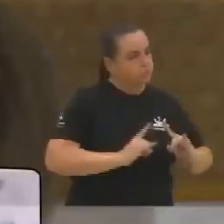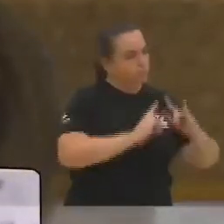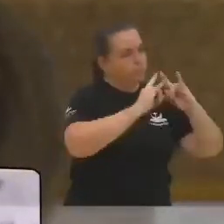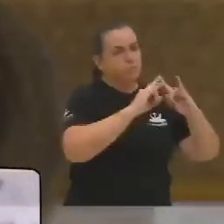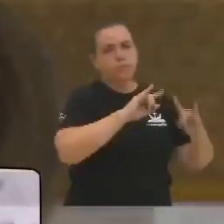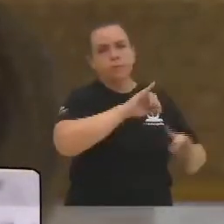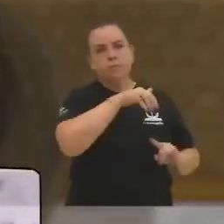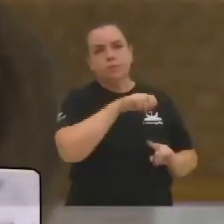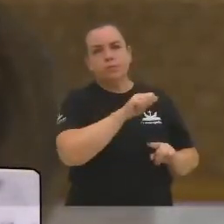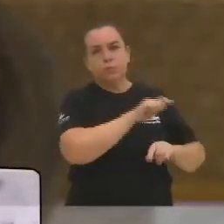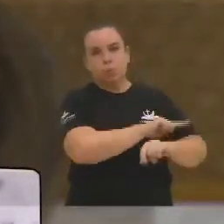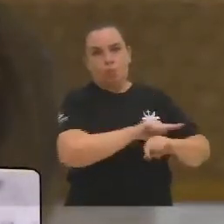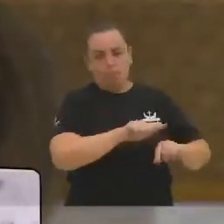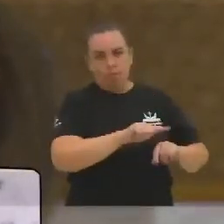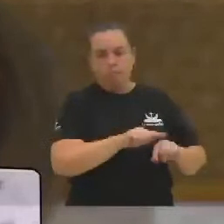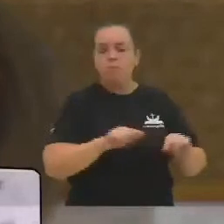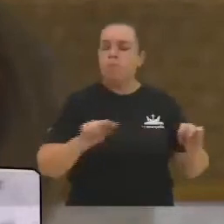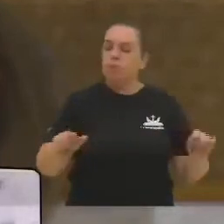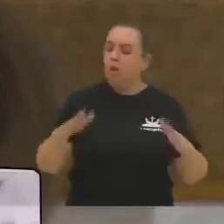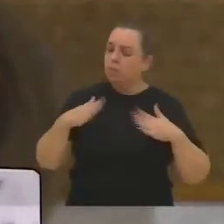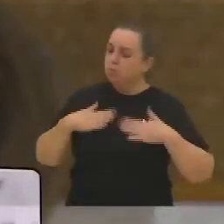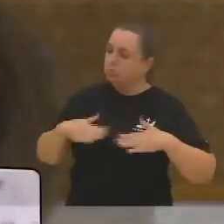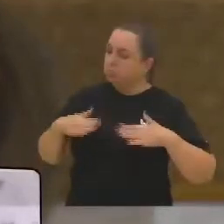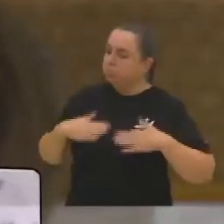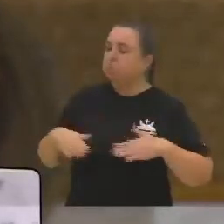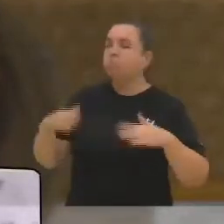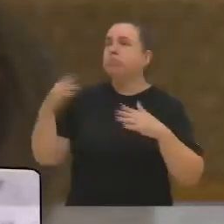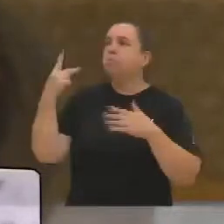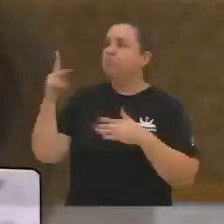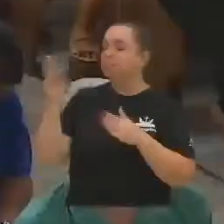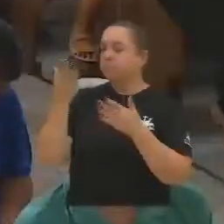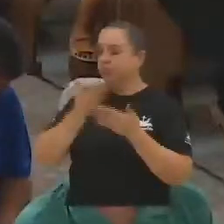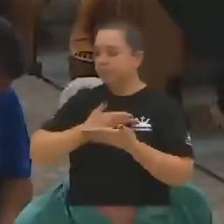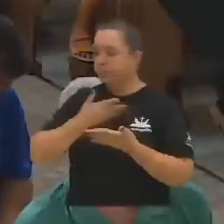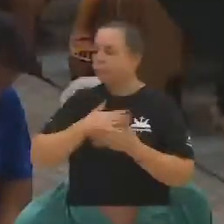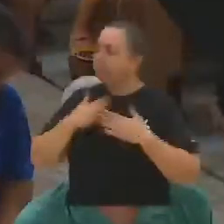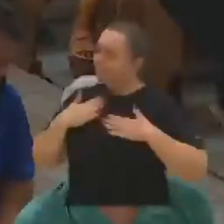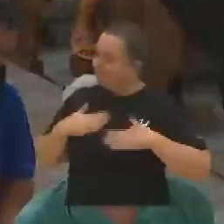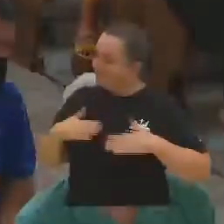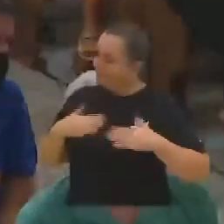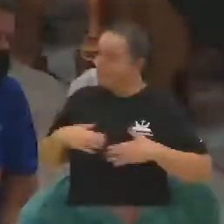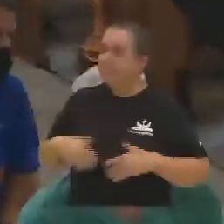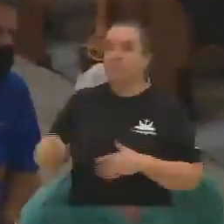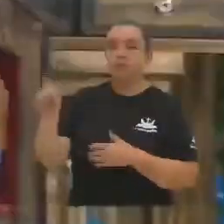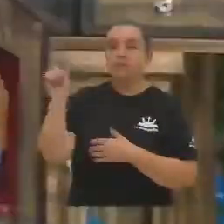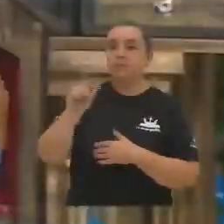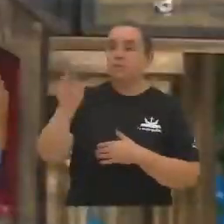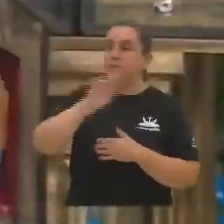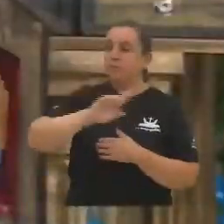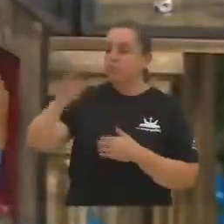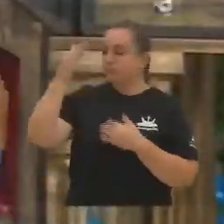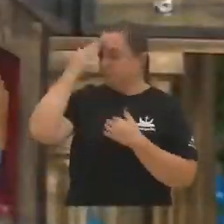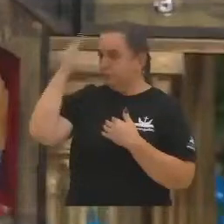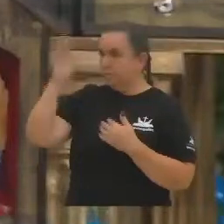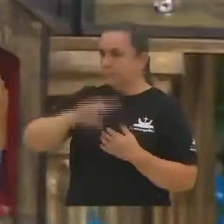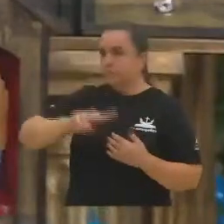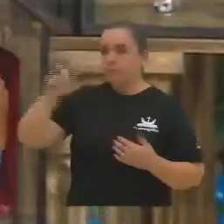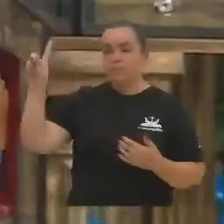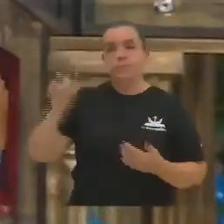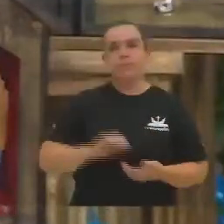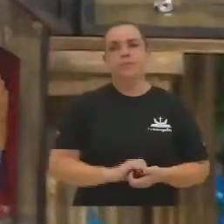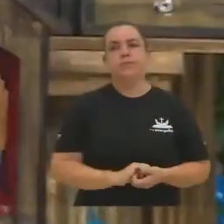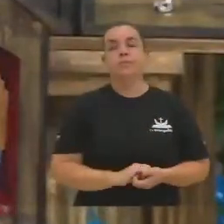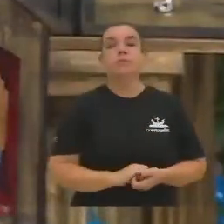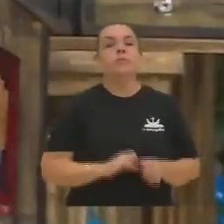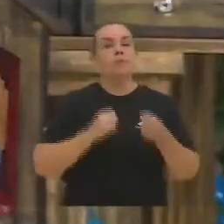os que adormeceram na tua amizade. Palavra do Senhor. Graças a Deus. O responsório de